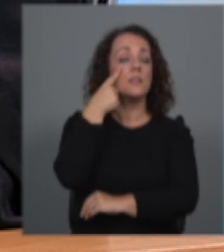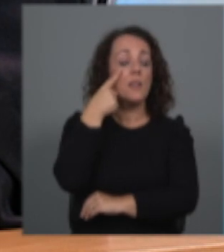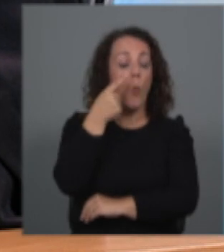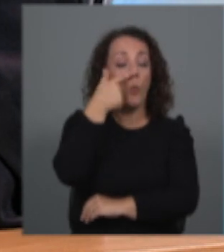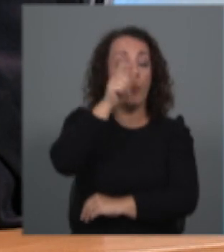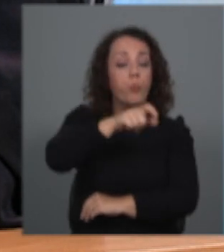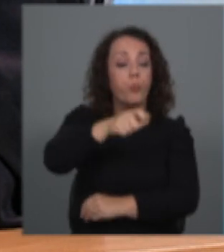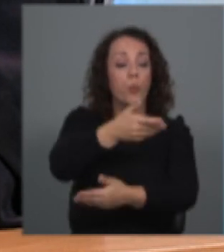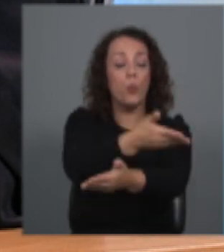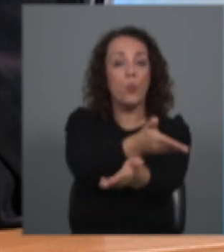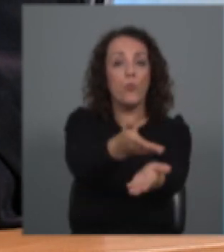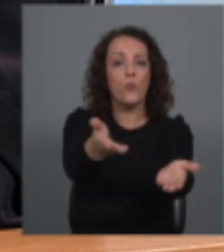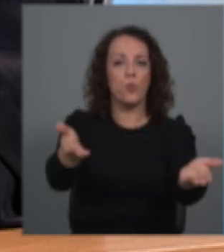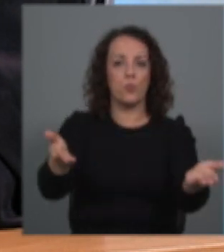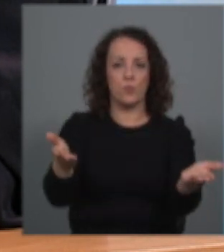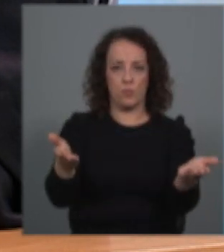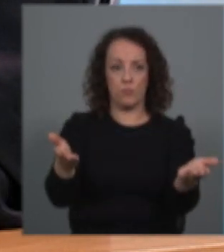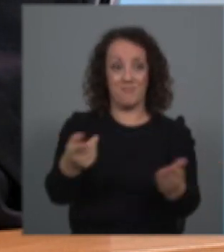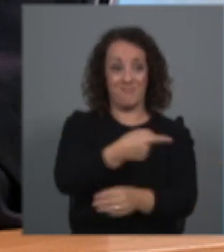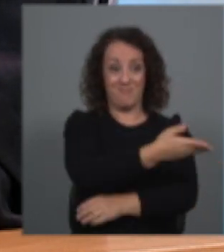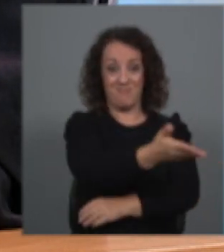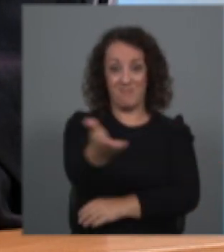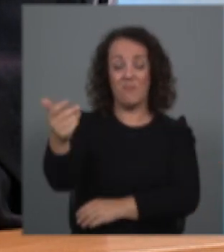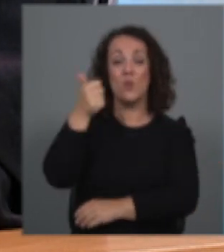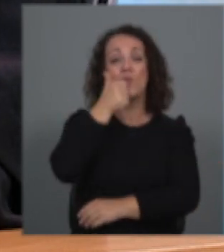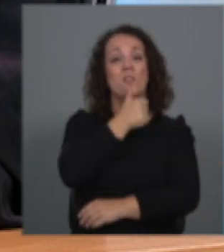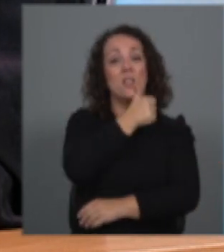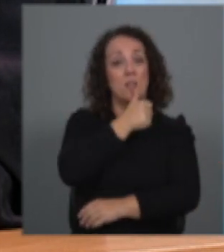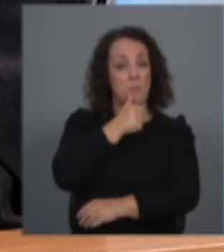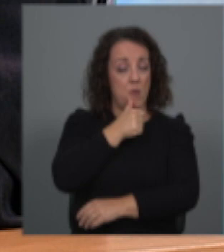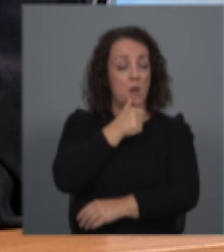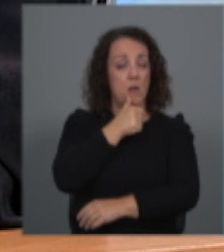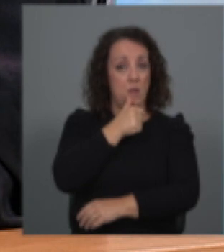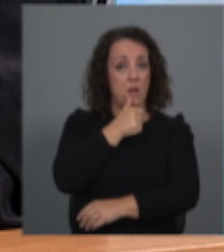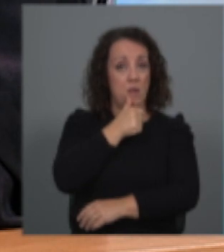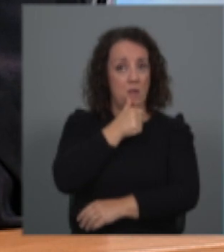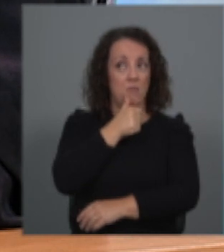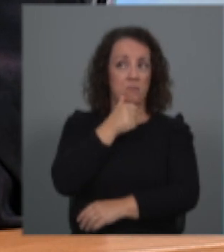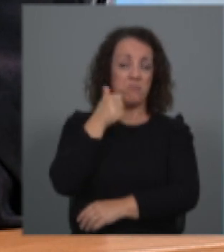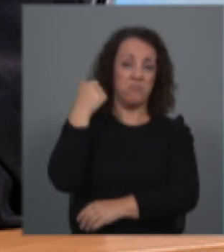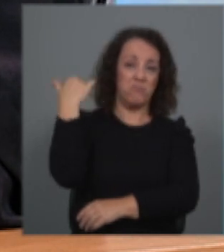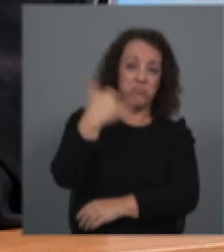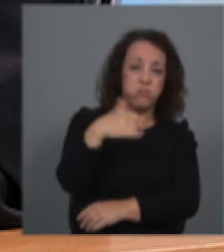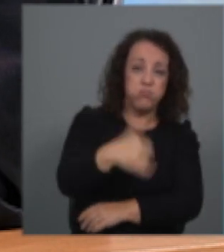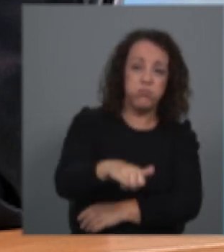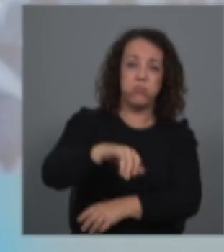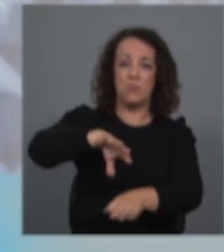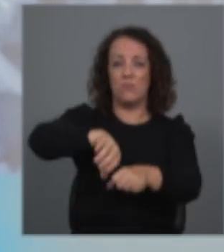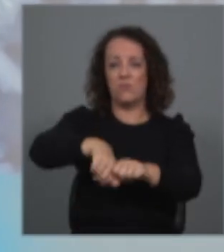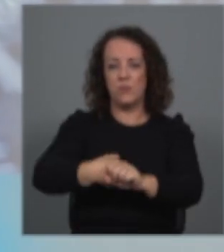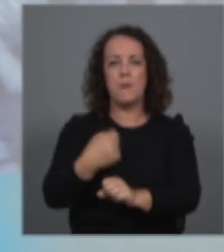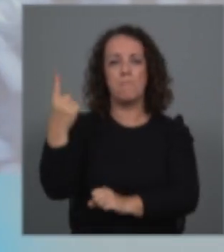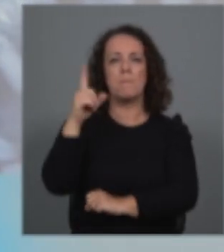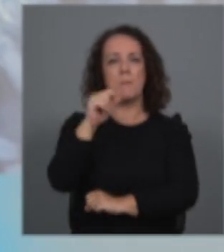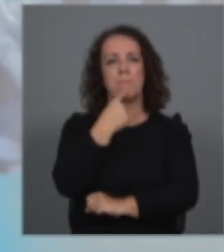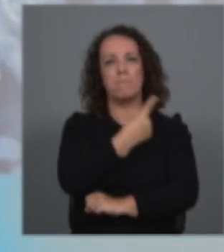povos que são vítimas da violência. Lembra numa passagem